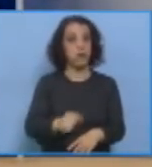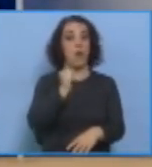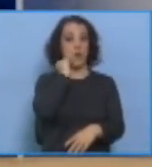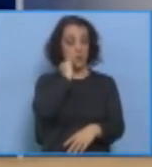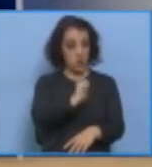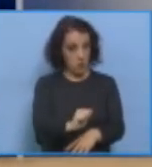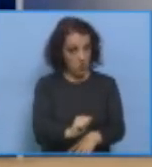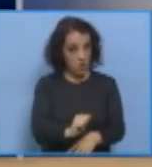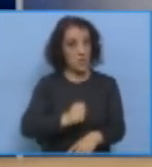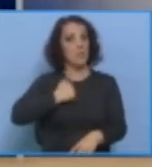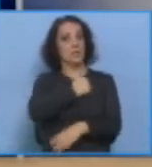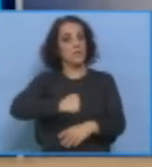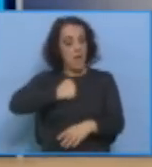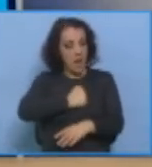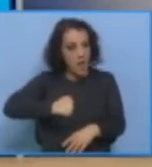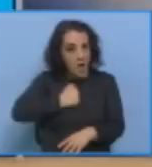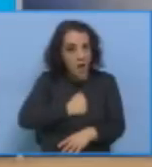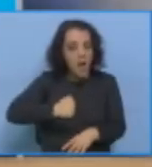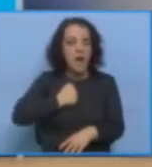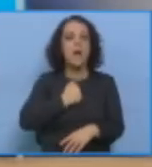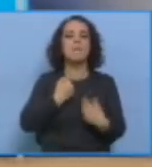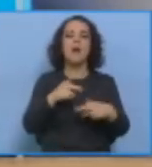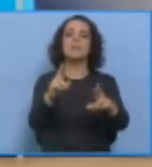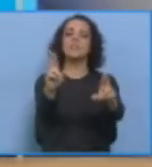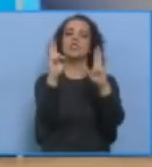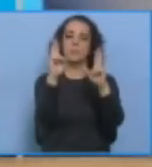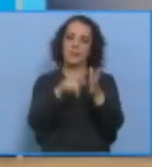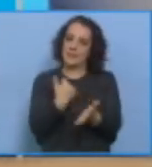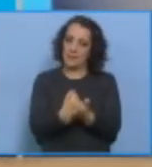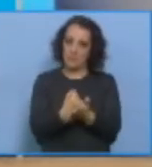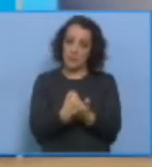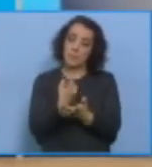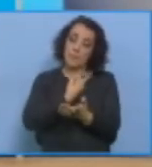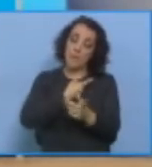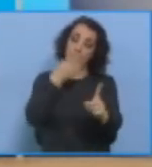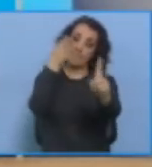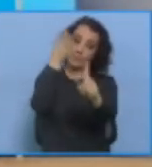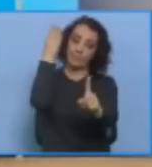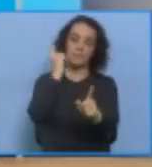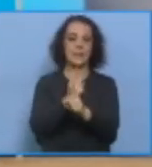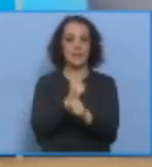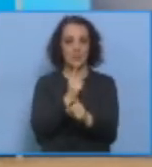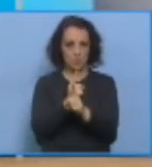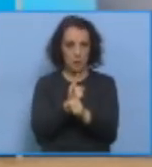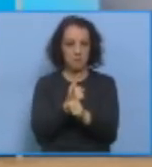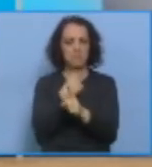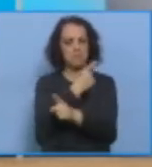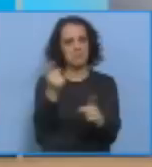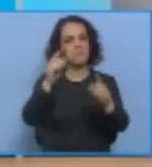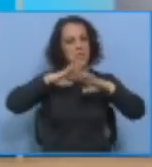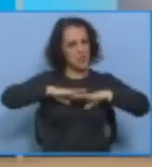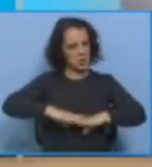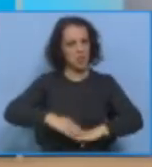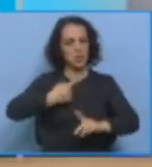calejado, às vezes zangado, mas muito esperançoso. E, efetivamente, temos que ser fiéis a esse princípio e podem estar descansados que não